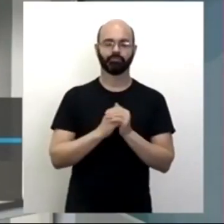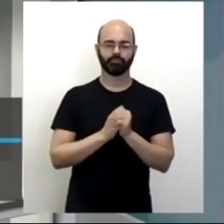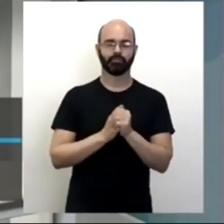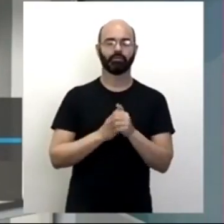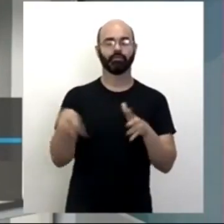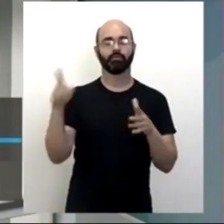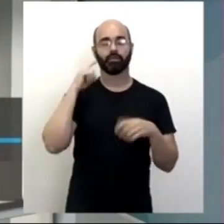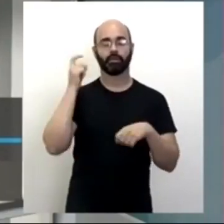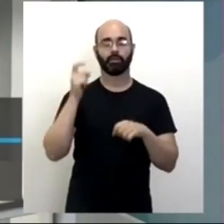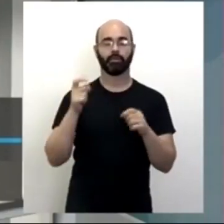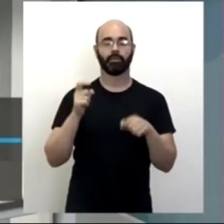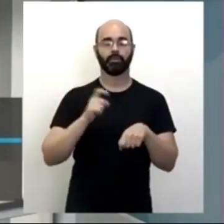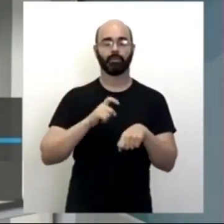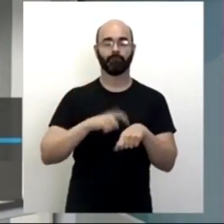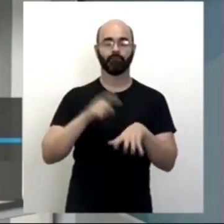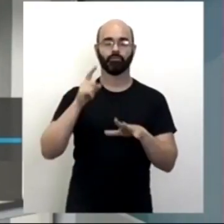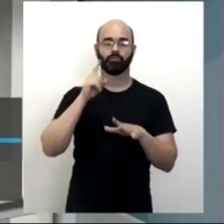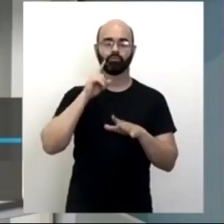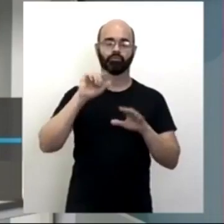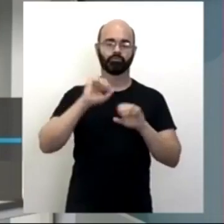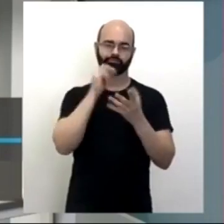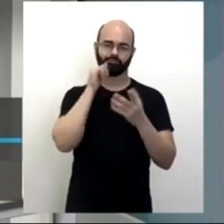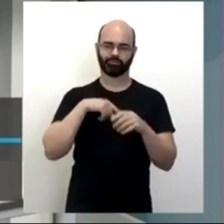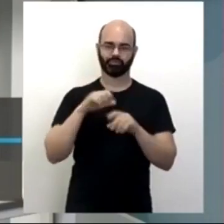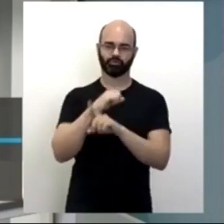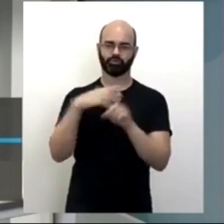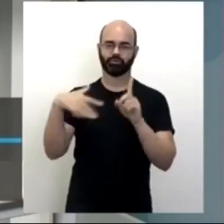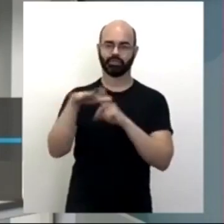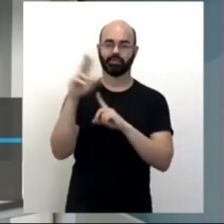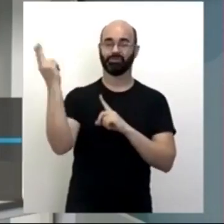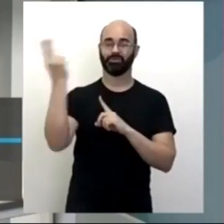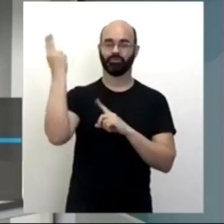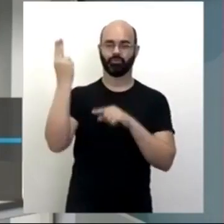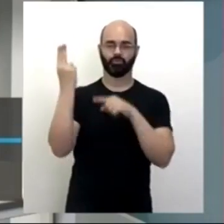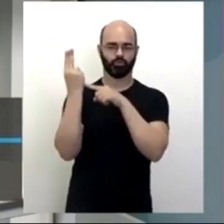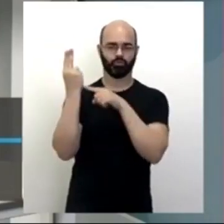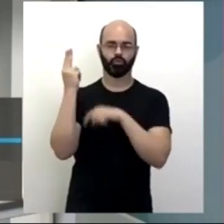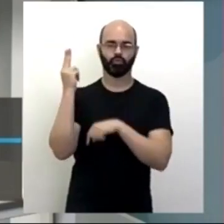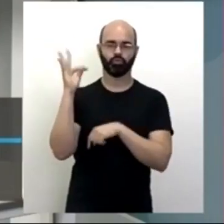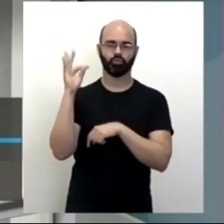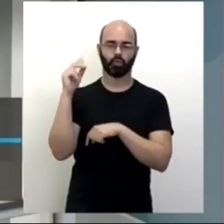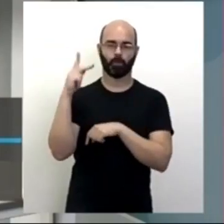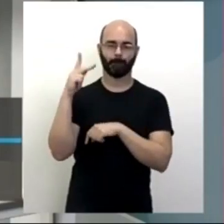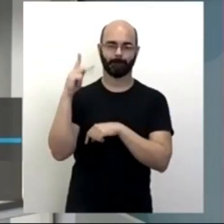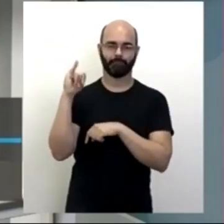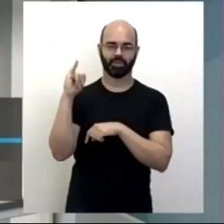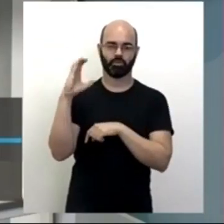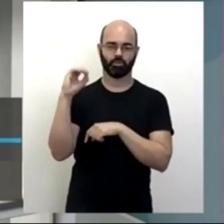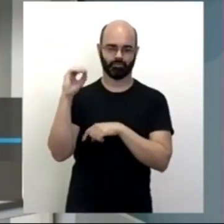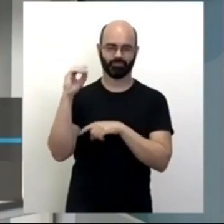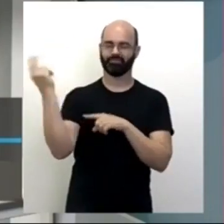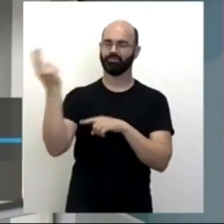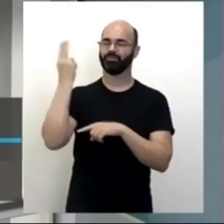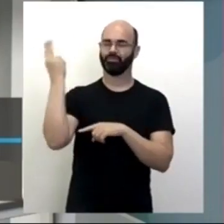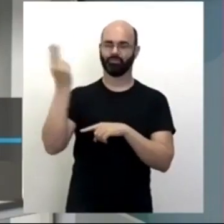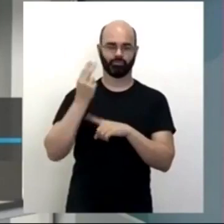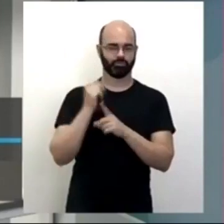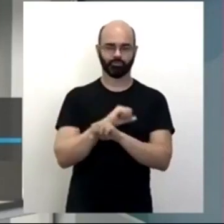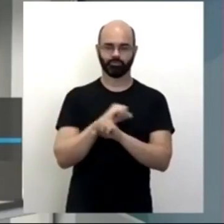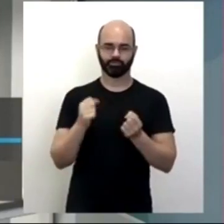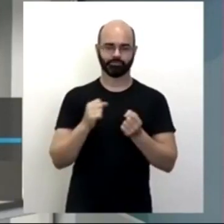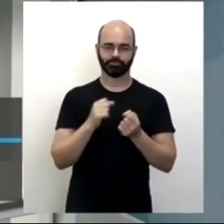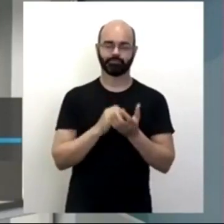que, apesar do socialismo utópico pensar que era necessária uma reação ao